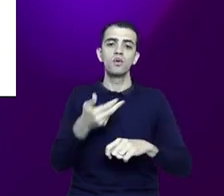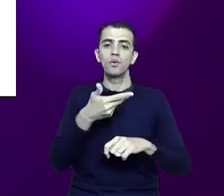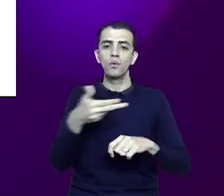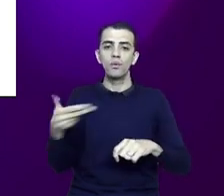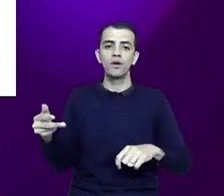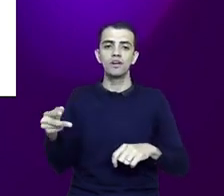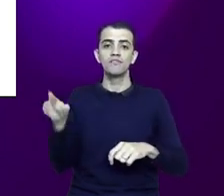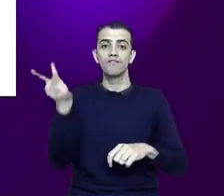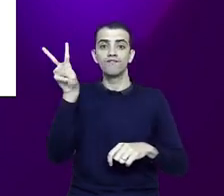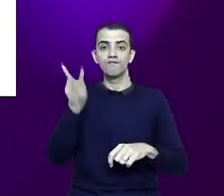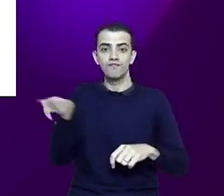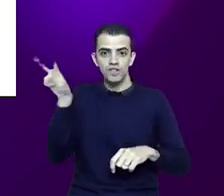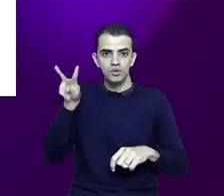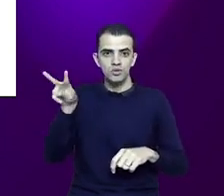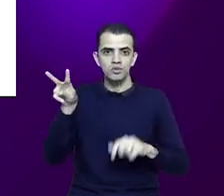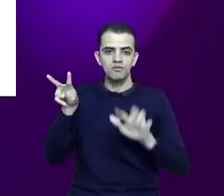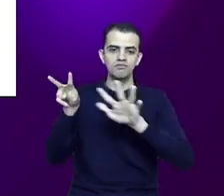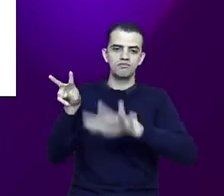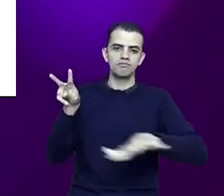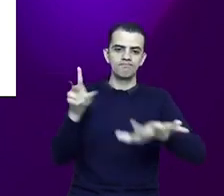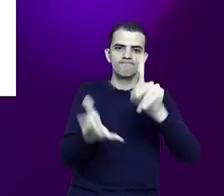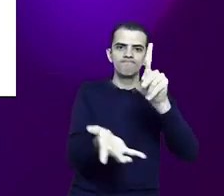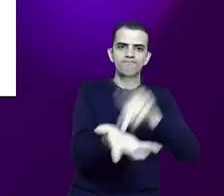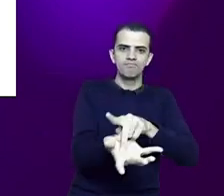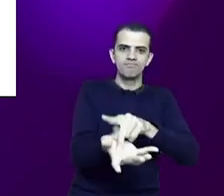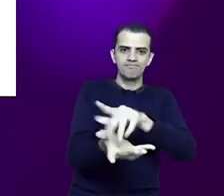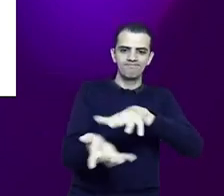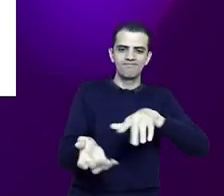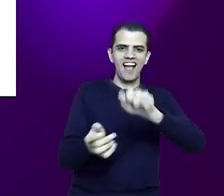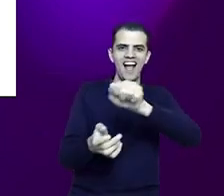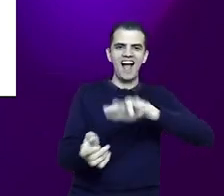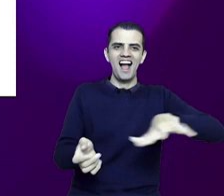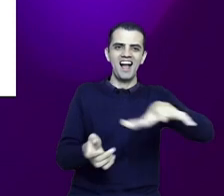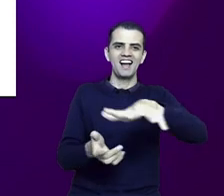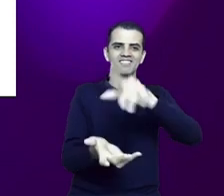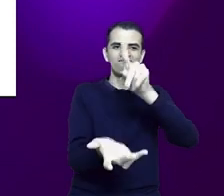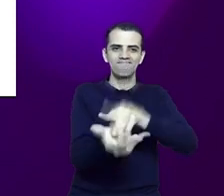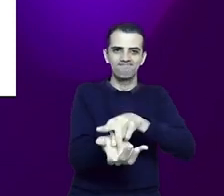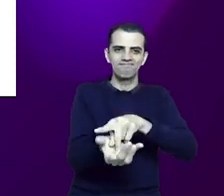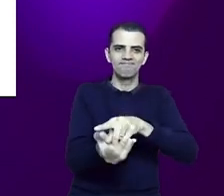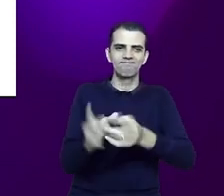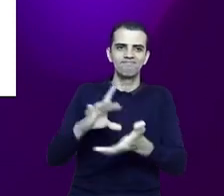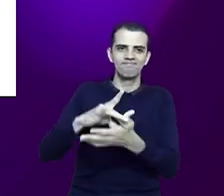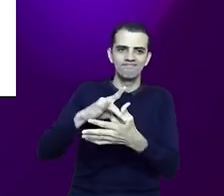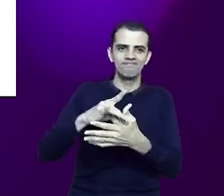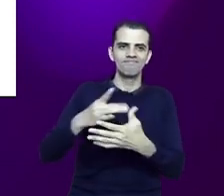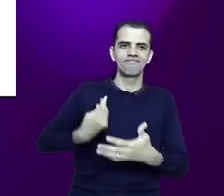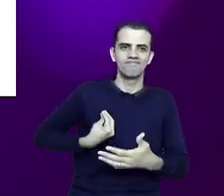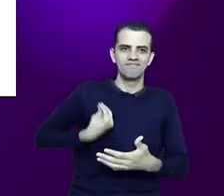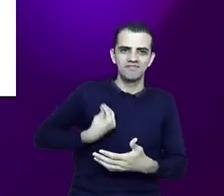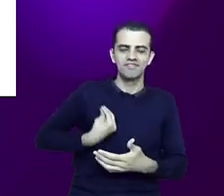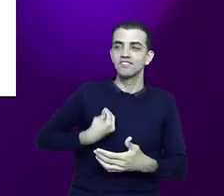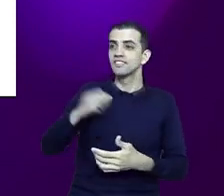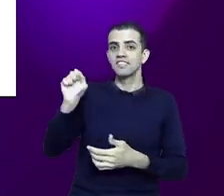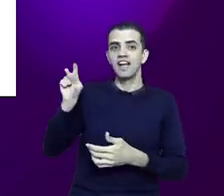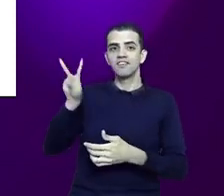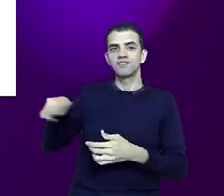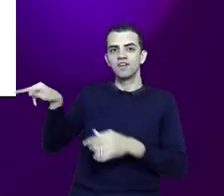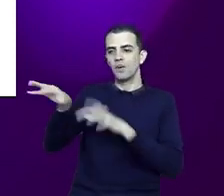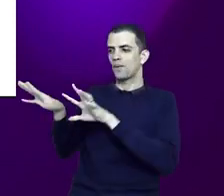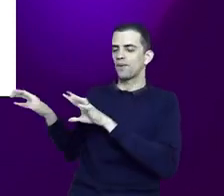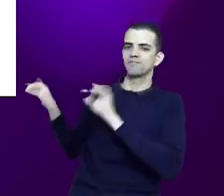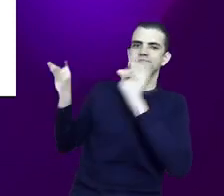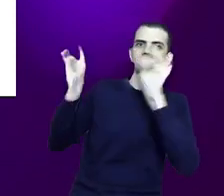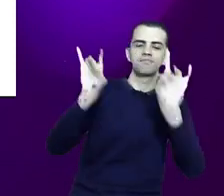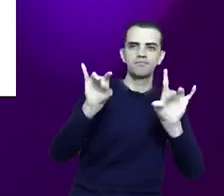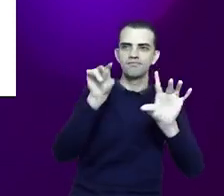imagens virtuais em um ambiente real. Ou seja, para aqueles que são um pouco mais saudosistas, aqueles que são um